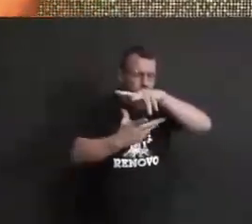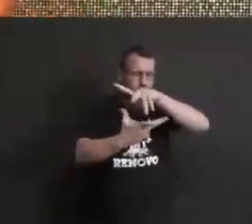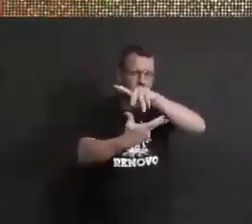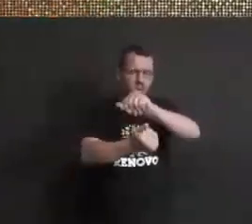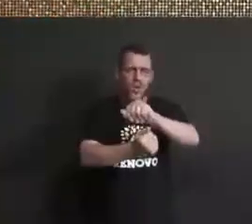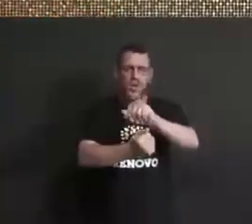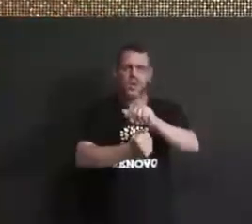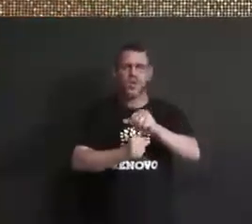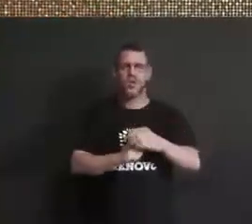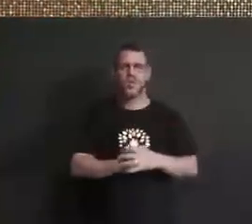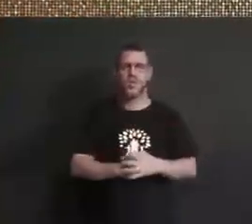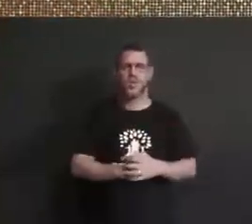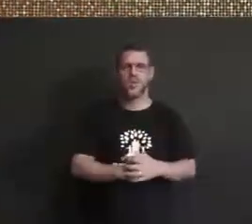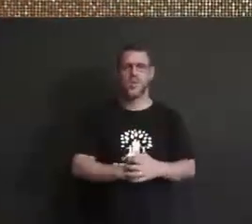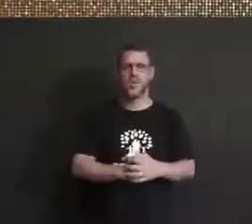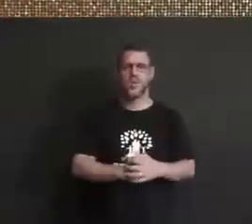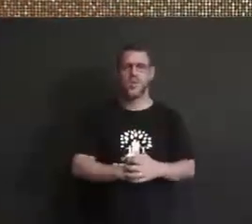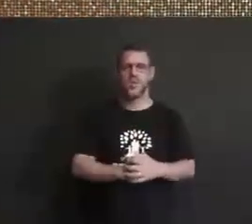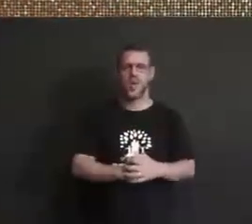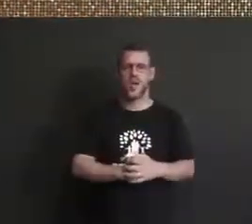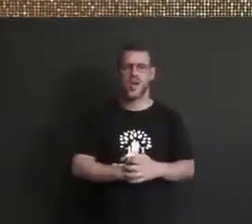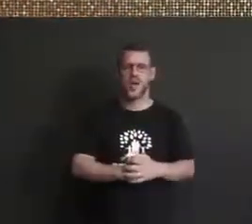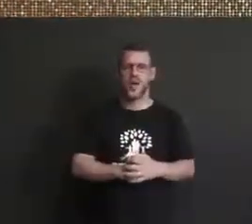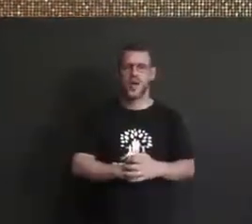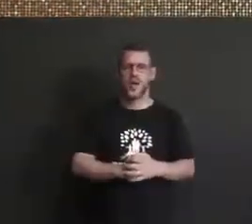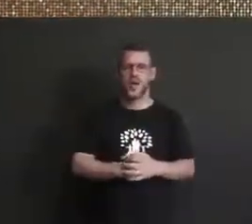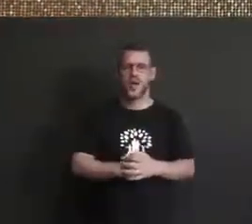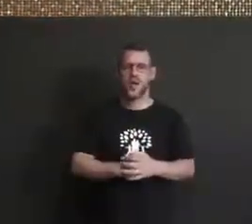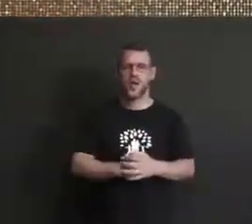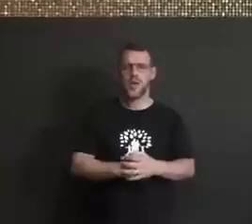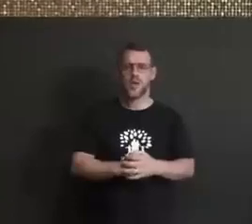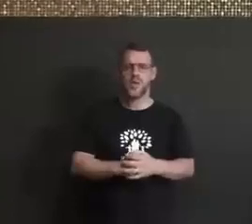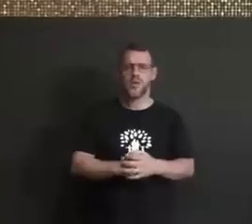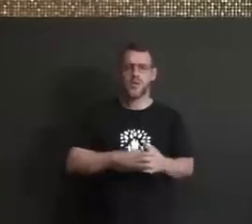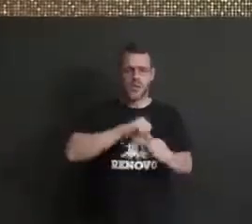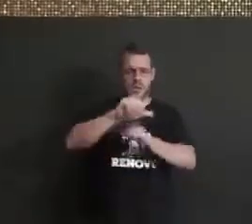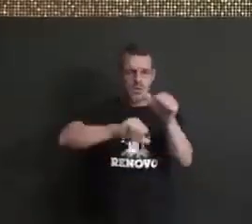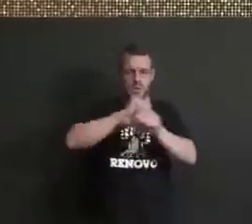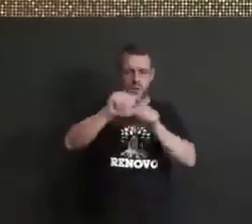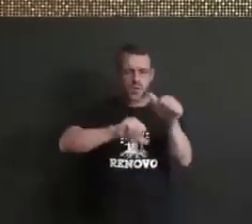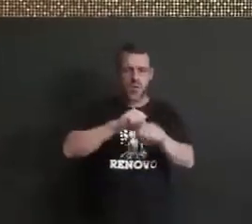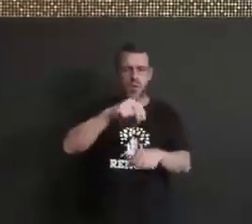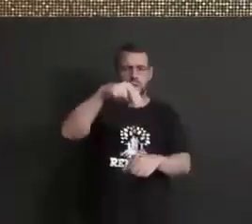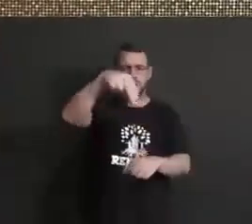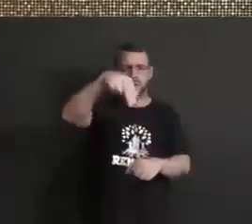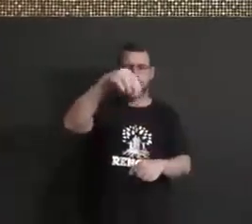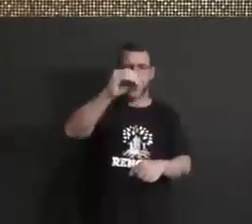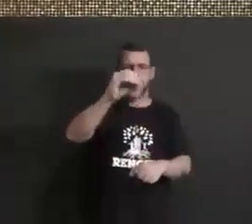movimento Day, que começou em Nova York, que transformou Nova York.